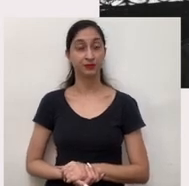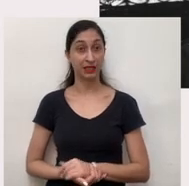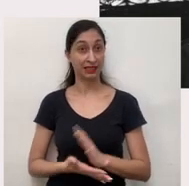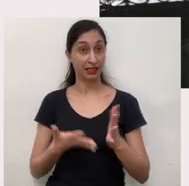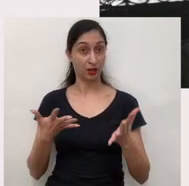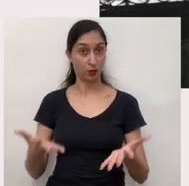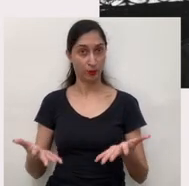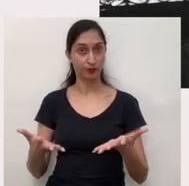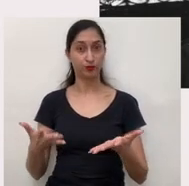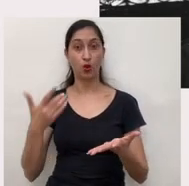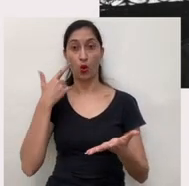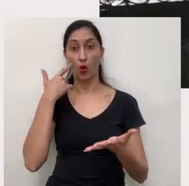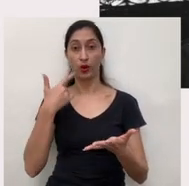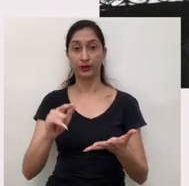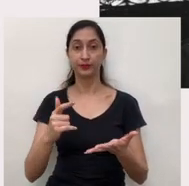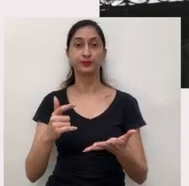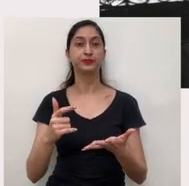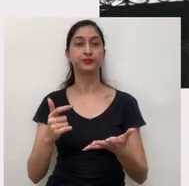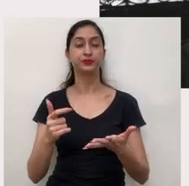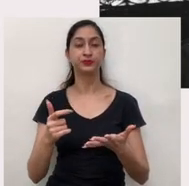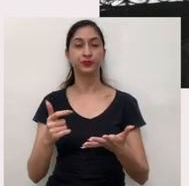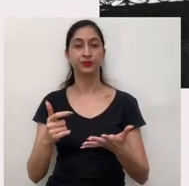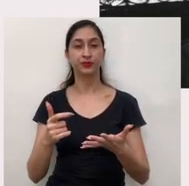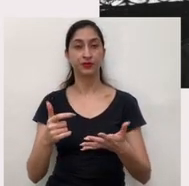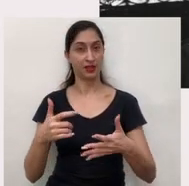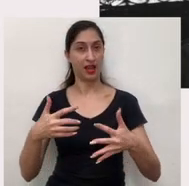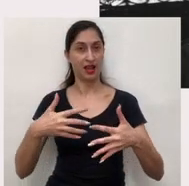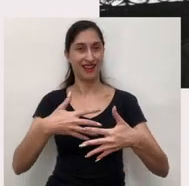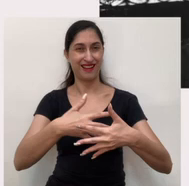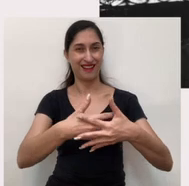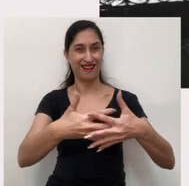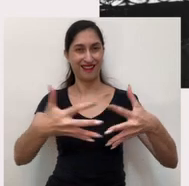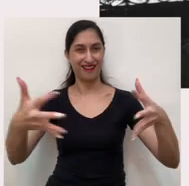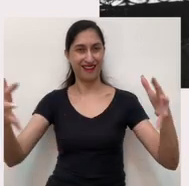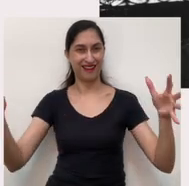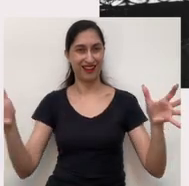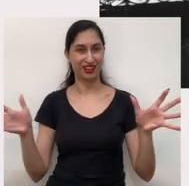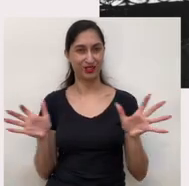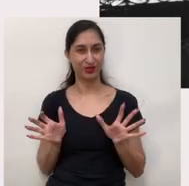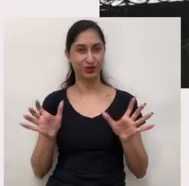Então, eis as grades em seu habitat, né?